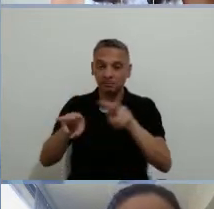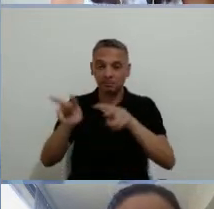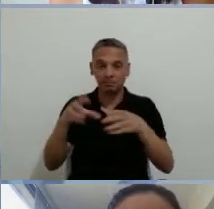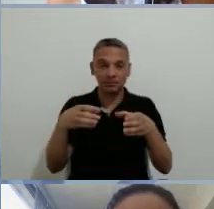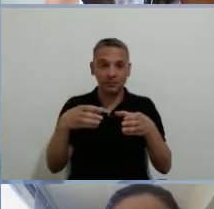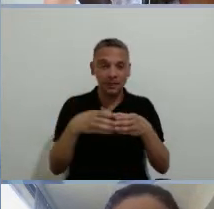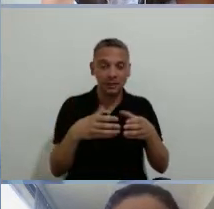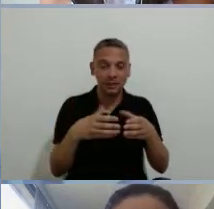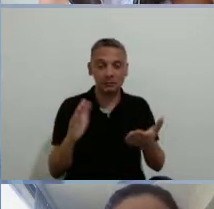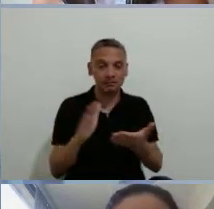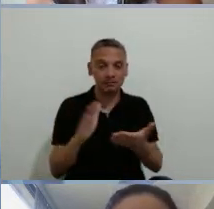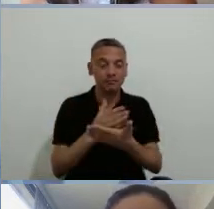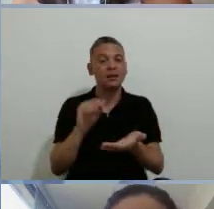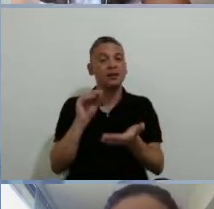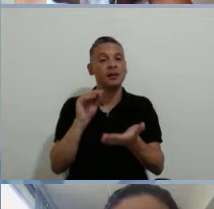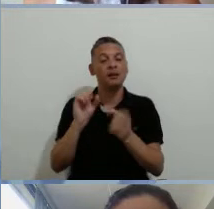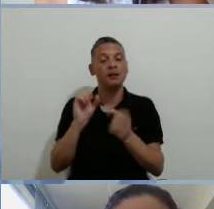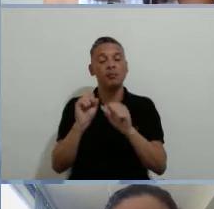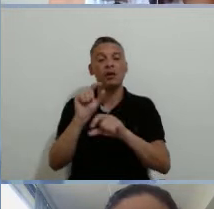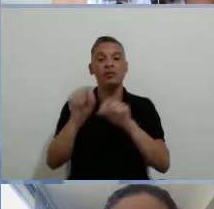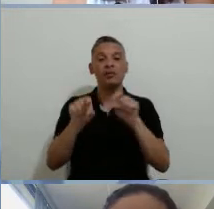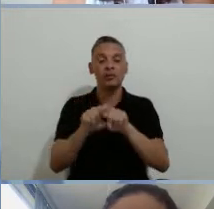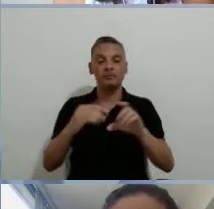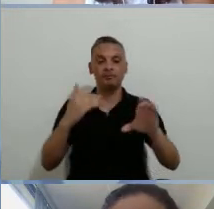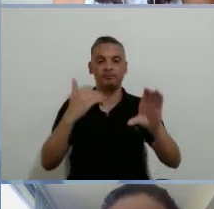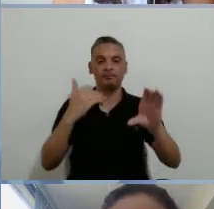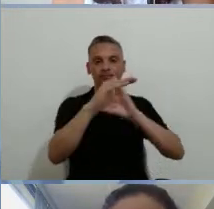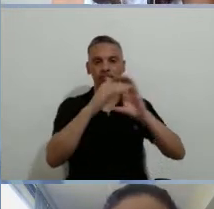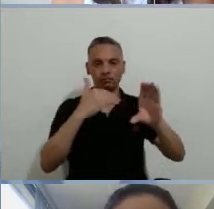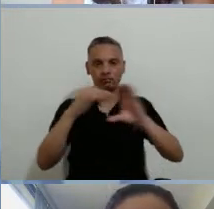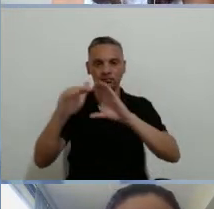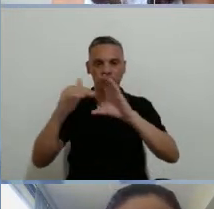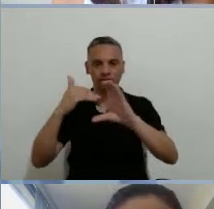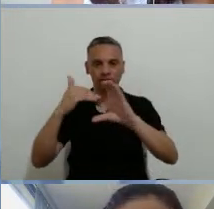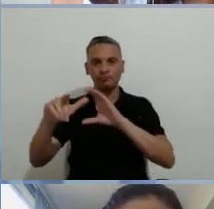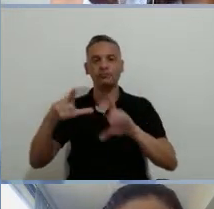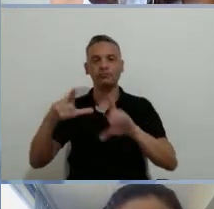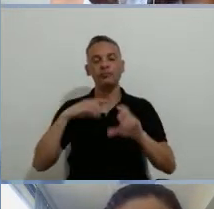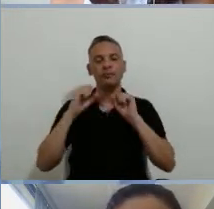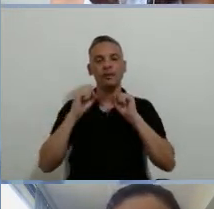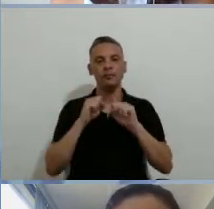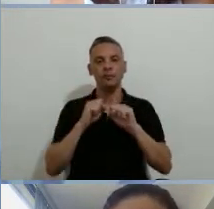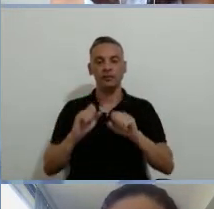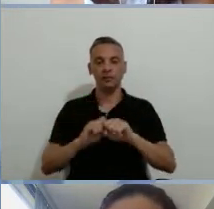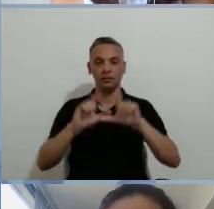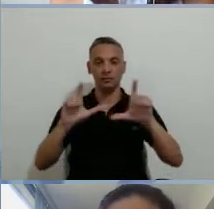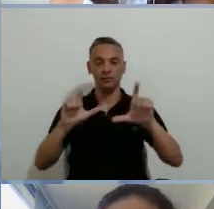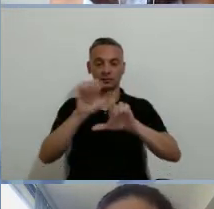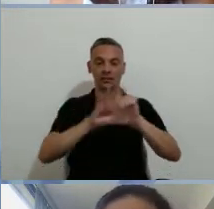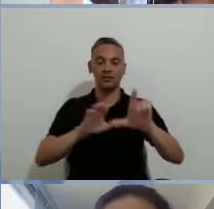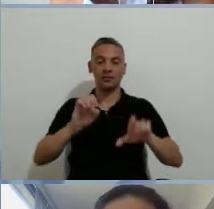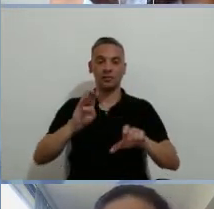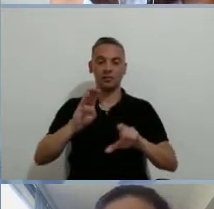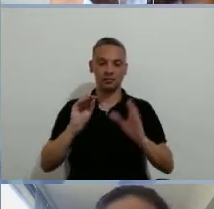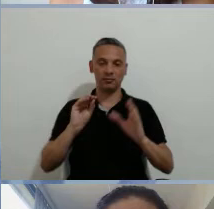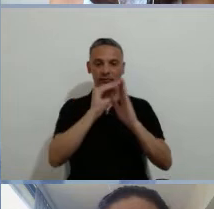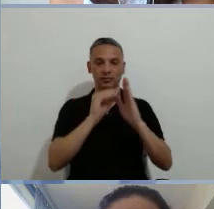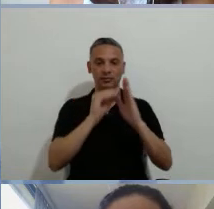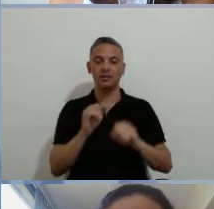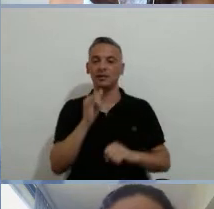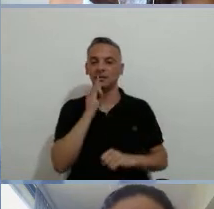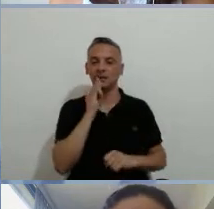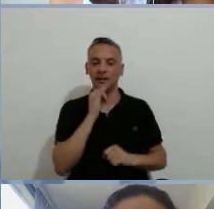pesquisa, podem ser enviados, podem ser submetidos ao Observa. Se a gente pensar, por exemplo, no plano